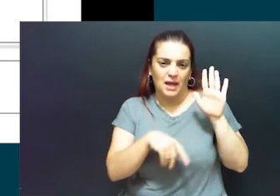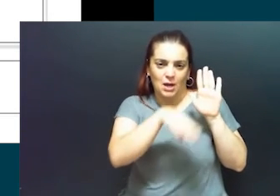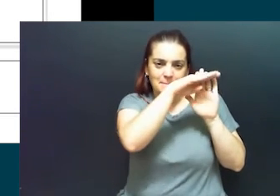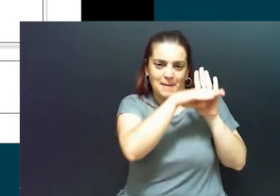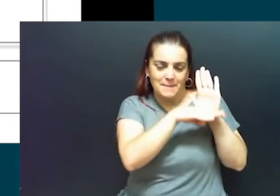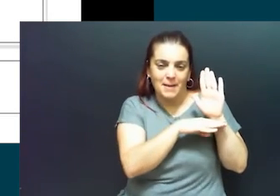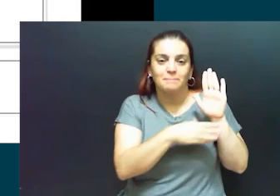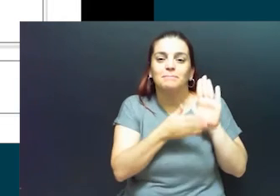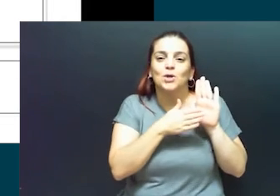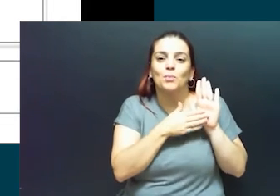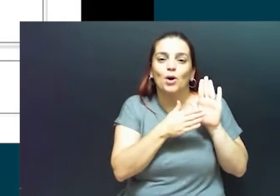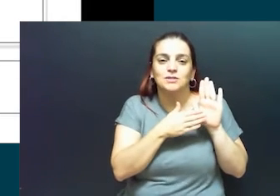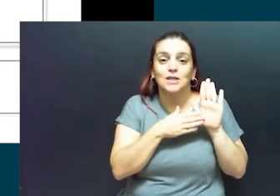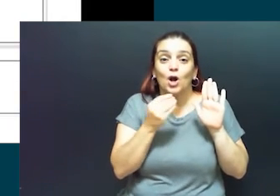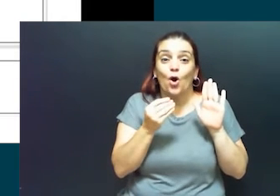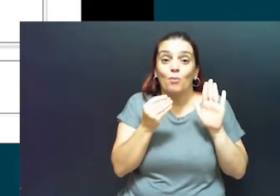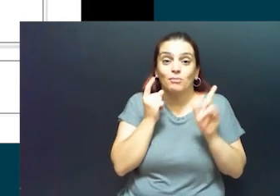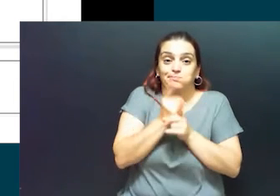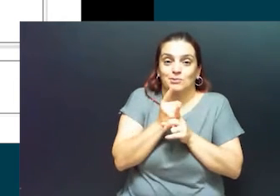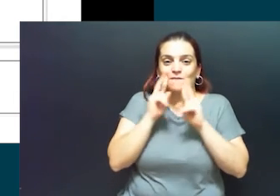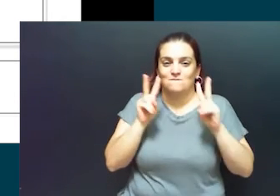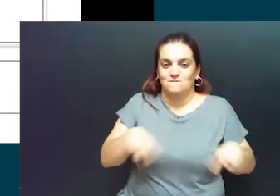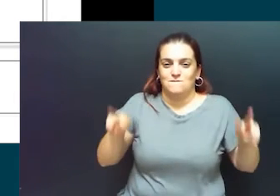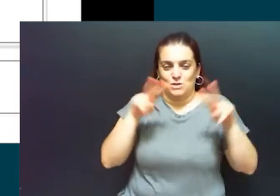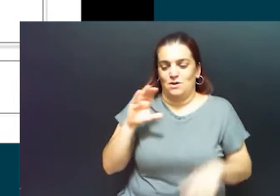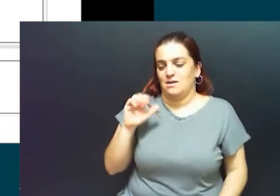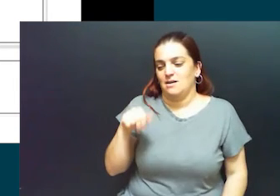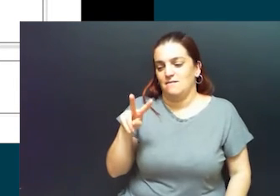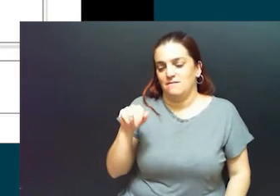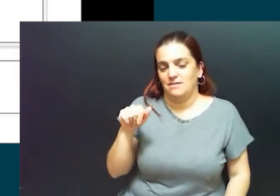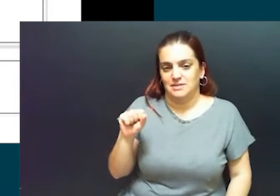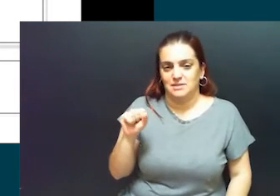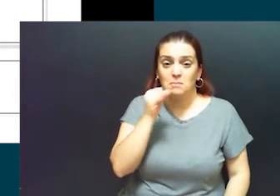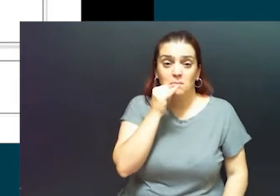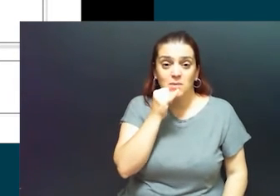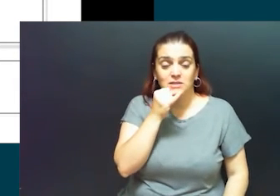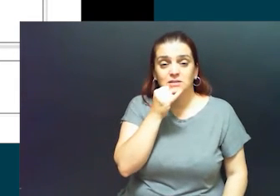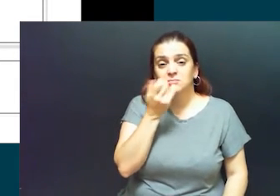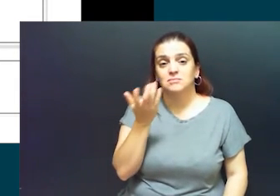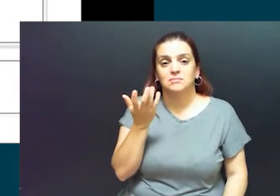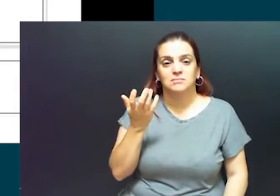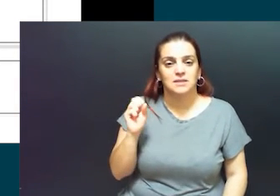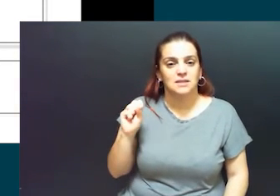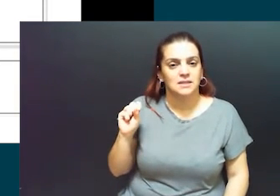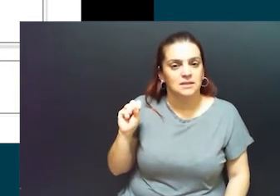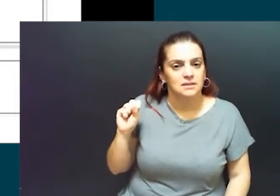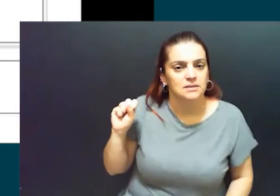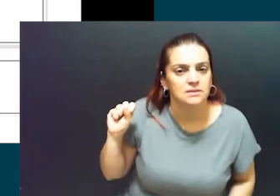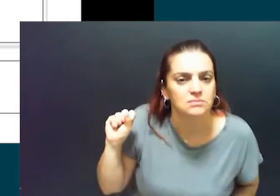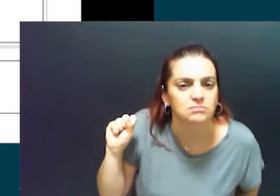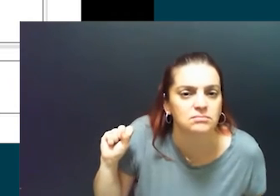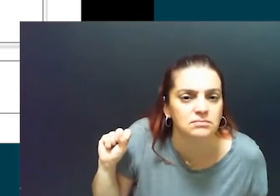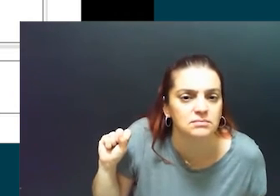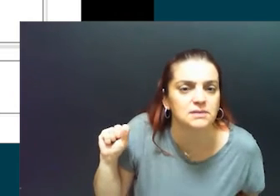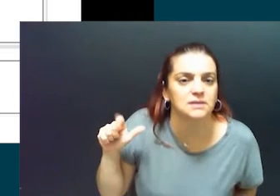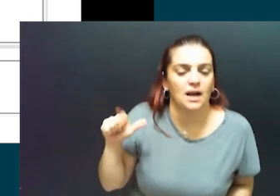proposta de valor e como ela consegue resumir bastante desse Canvas. E aí eu trouxe aqui, por exemplo, a proposta de valor do Slack, né? Então, a proposta de valor do